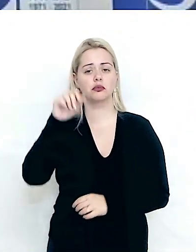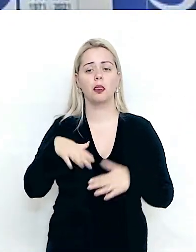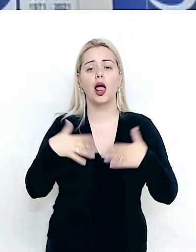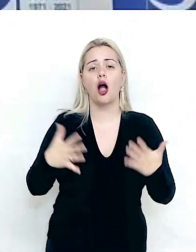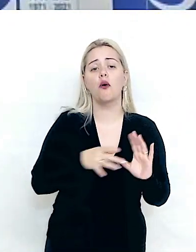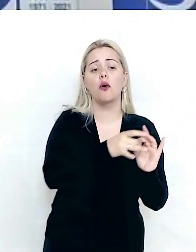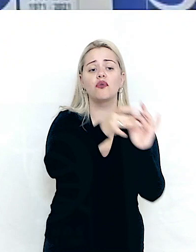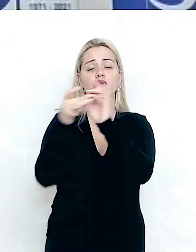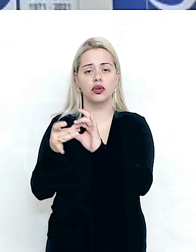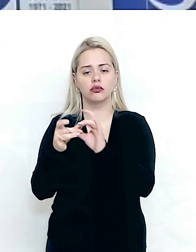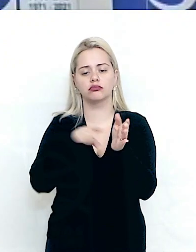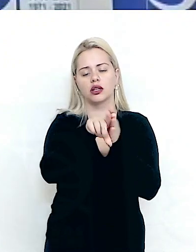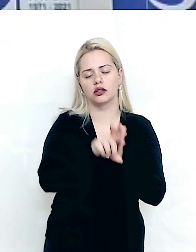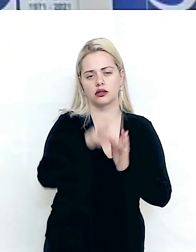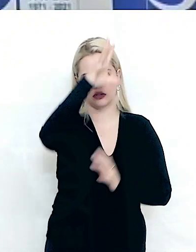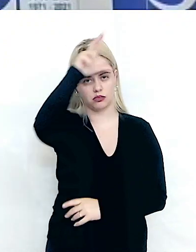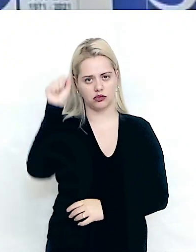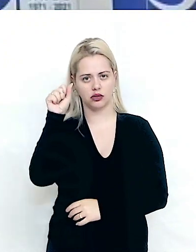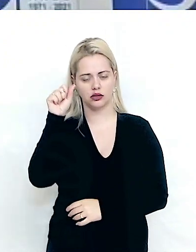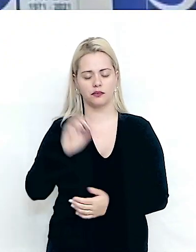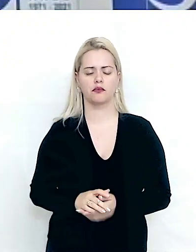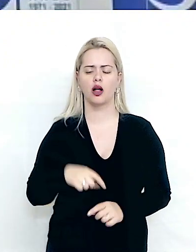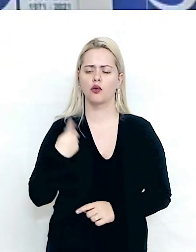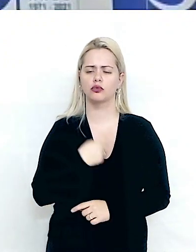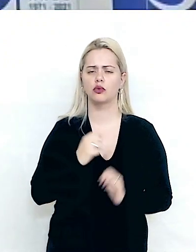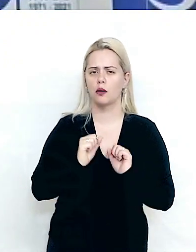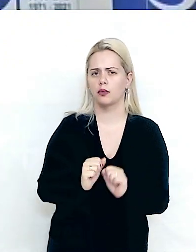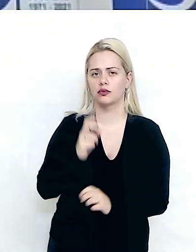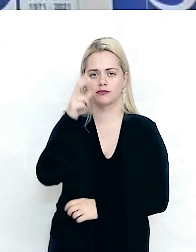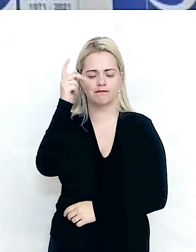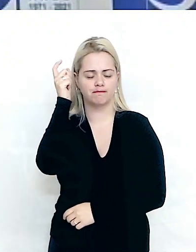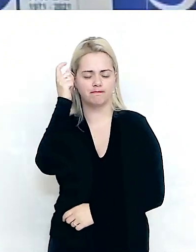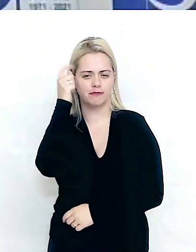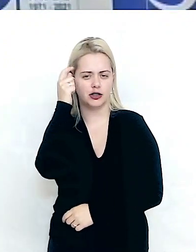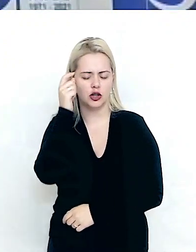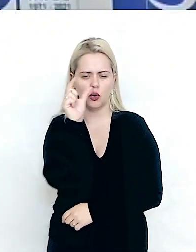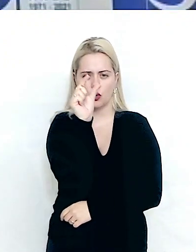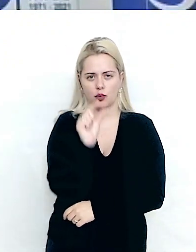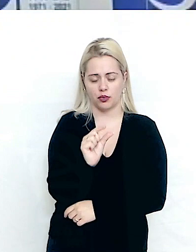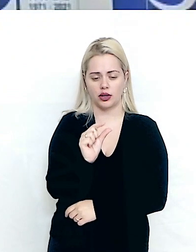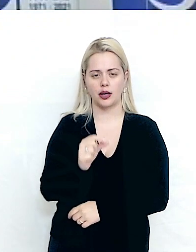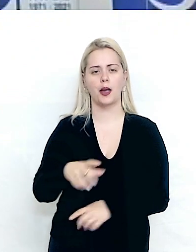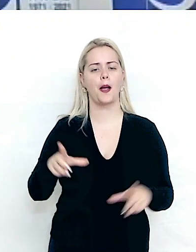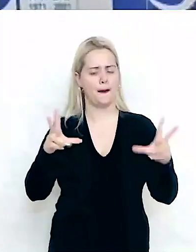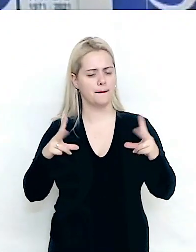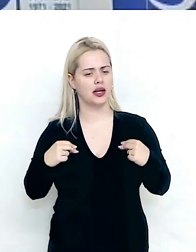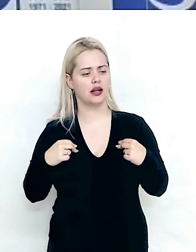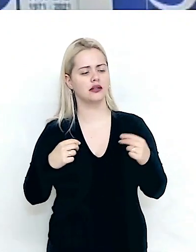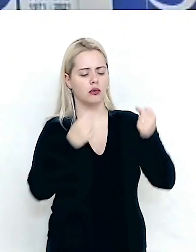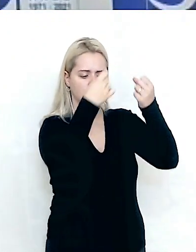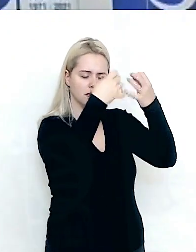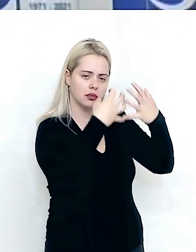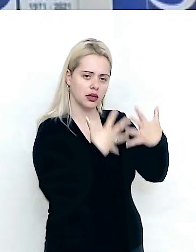da Amazônia? Eu acho que a gente até pode pensar um pouquinho, acho que merece um pouco mais de